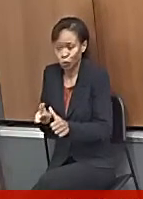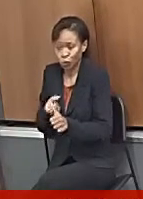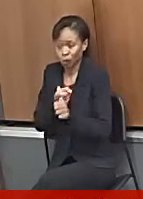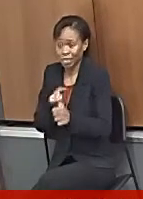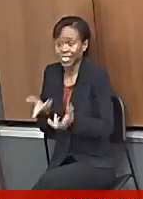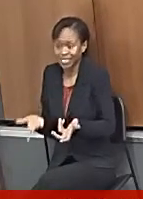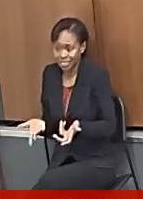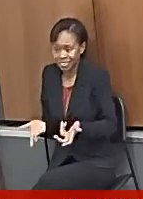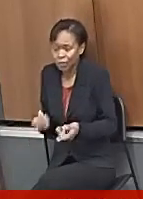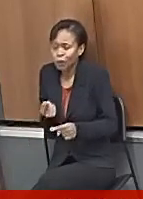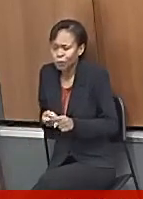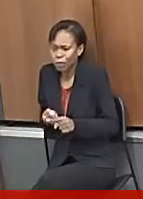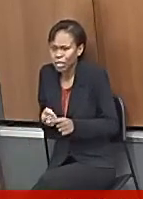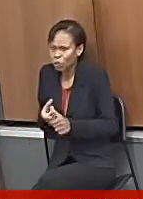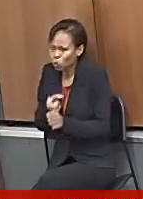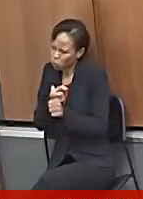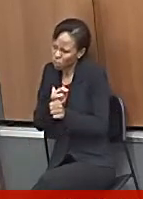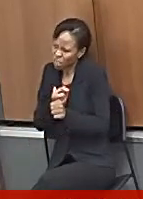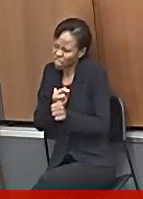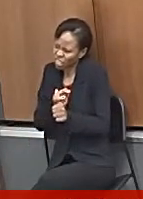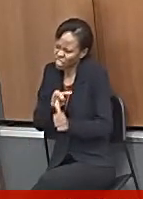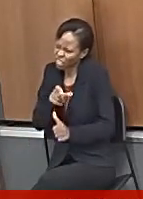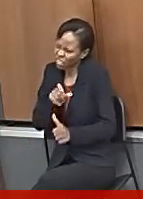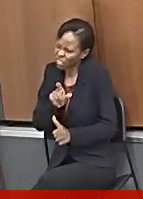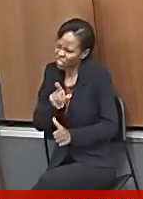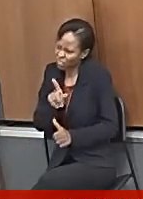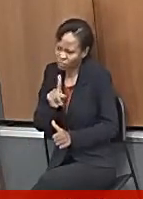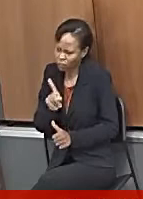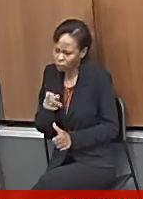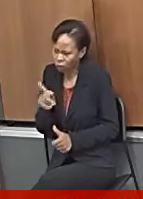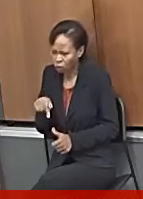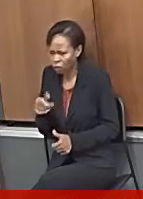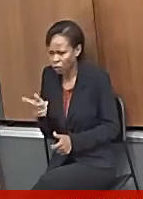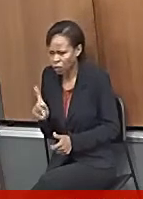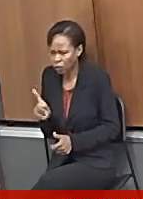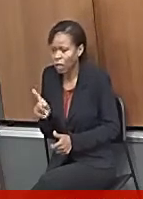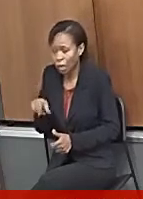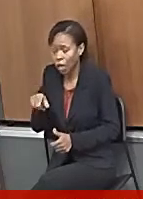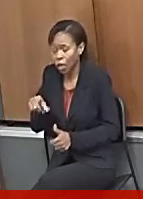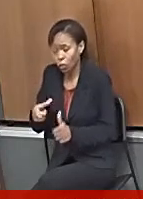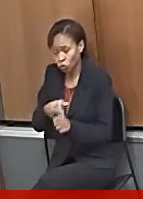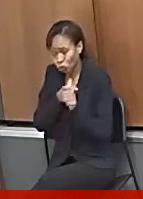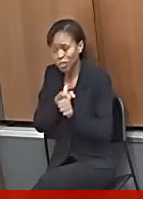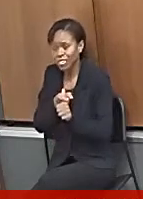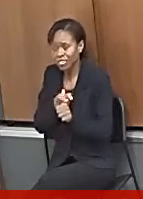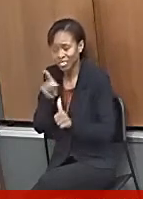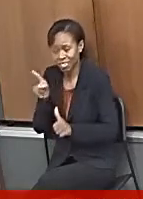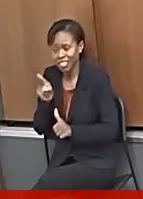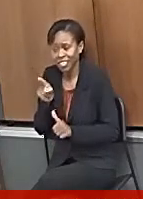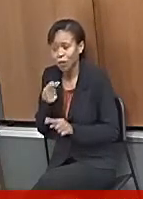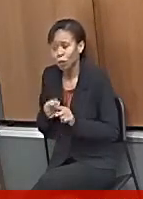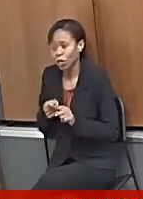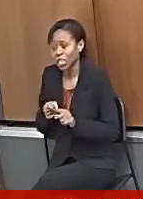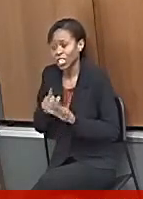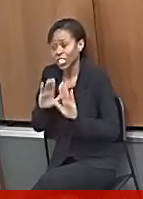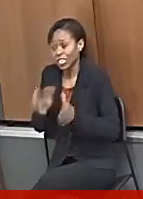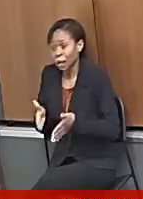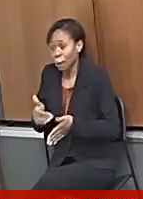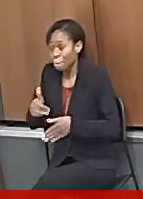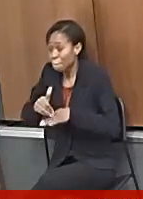não é nem suspensa ela está suspensa ela está suspenso porque já tem mais de 10 mil